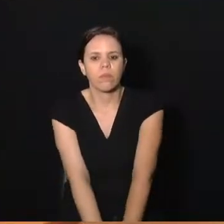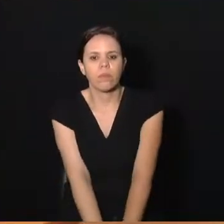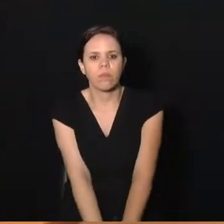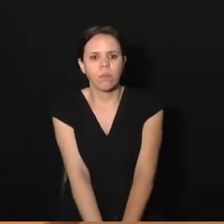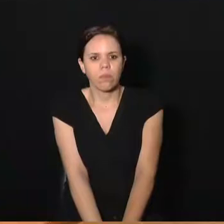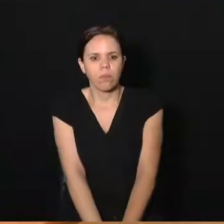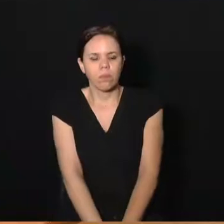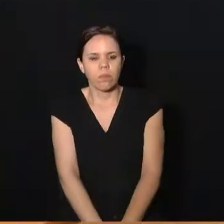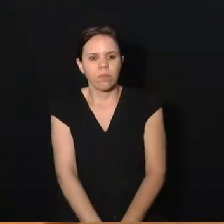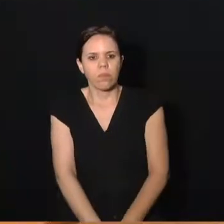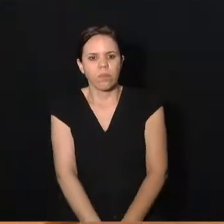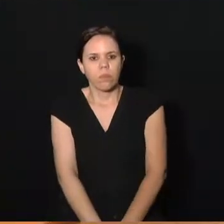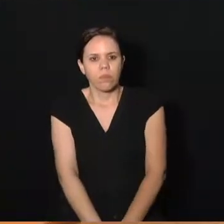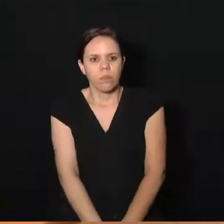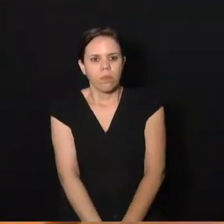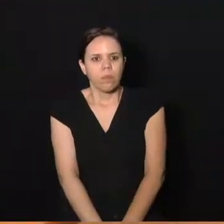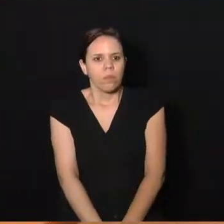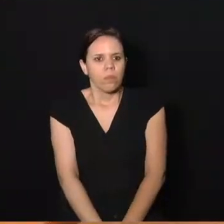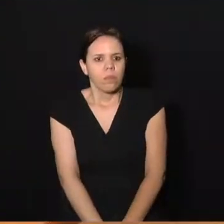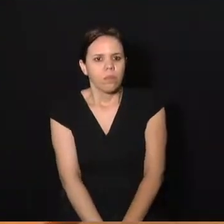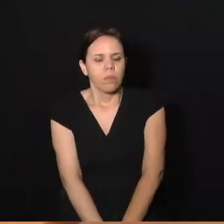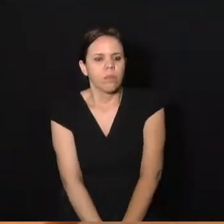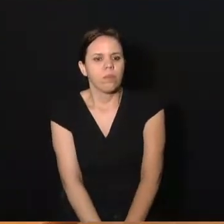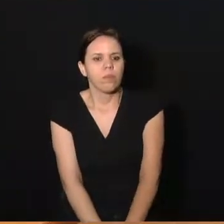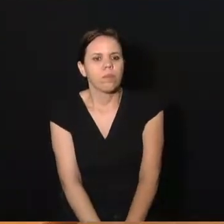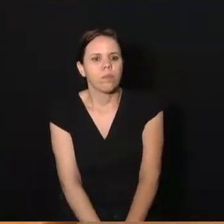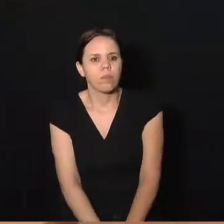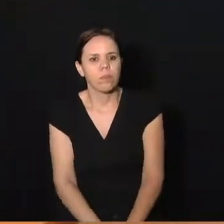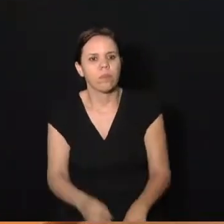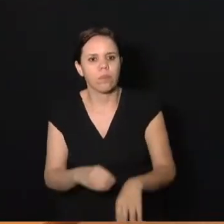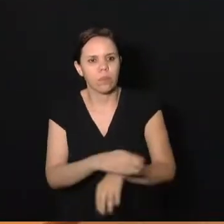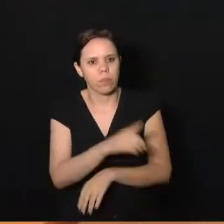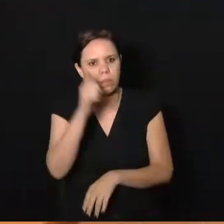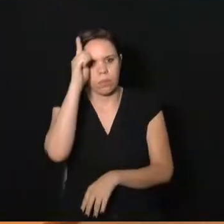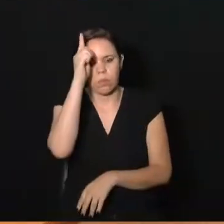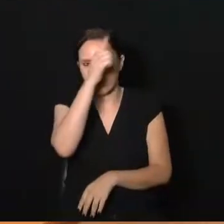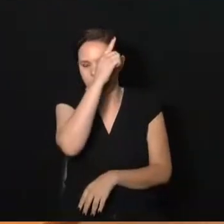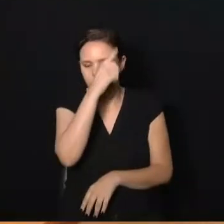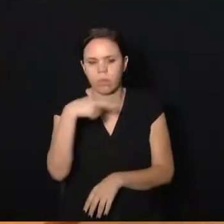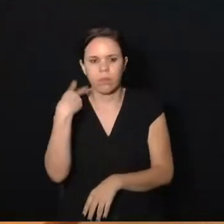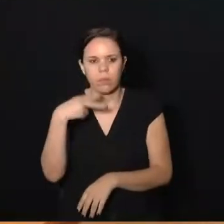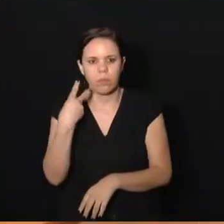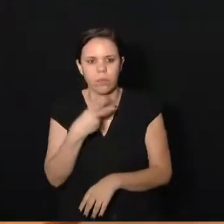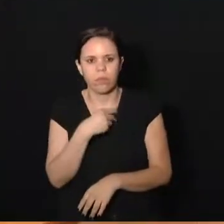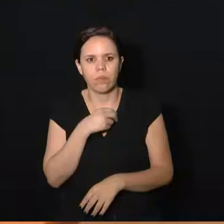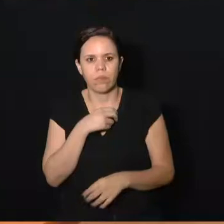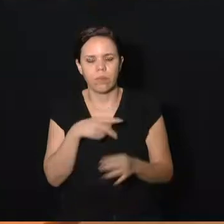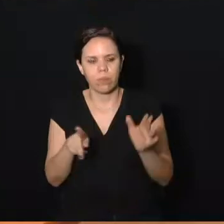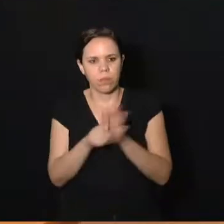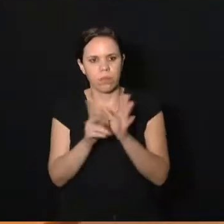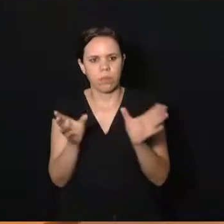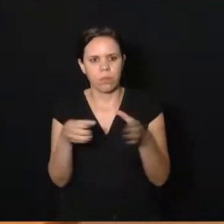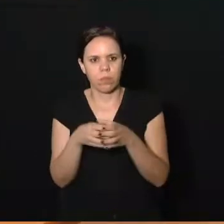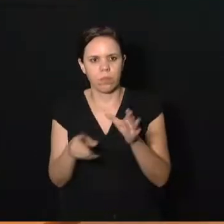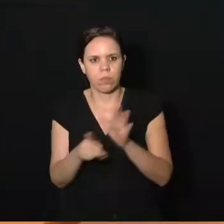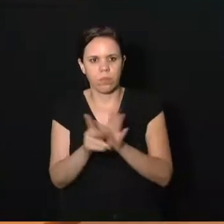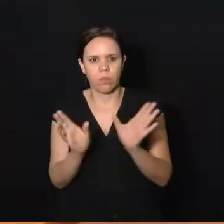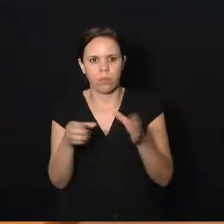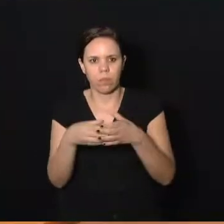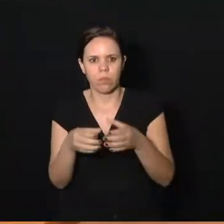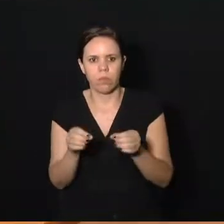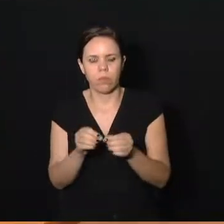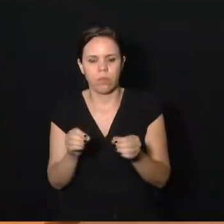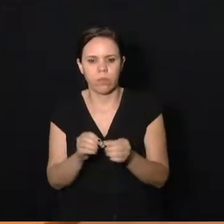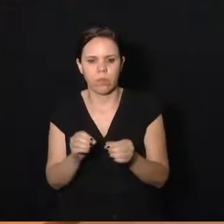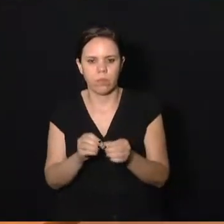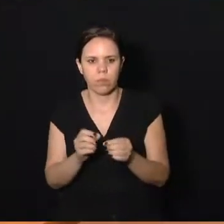Tranquilo. Bom, a Érica não quer fazer pergunta. Então eu vou passar aqui para o Gustavo Petto, vereador, que é também membro aqui da comissão, e